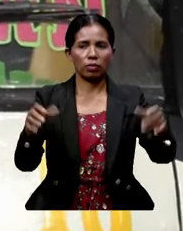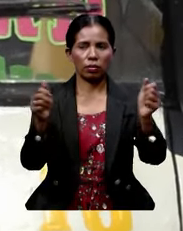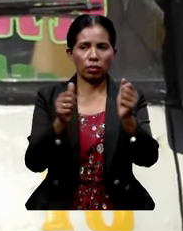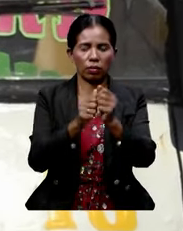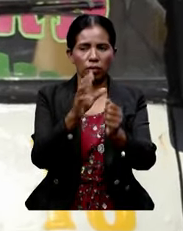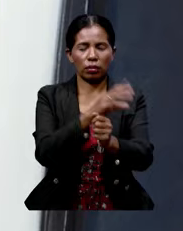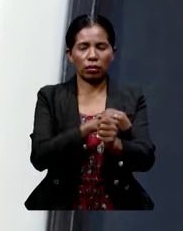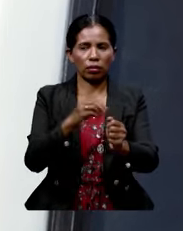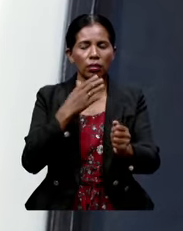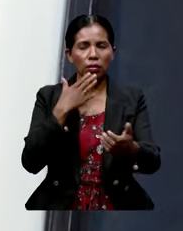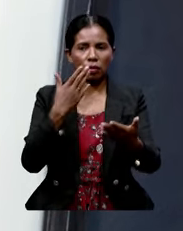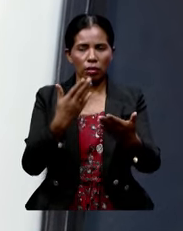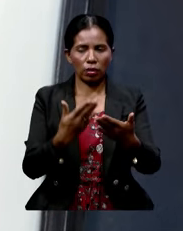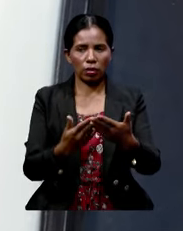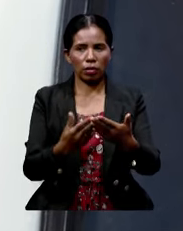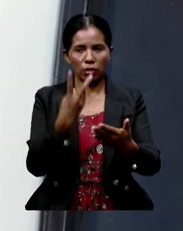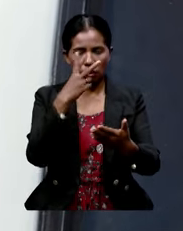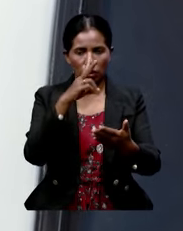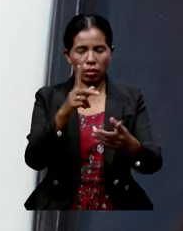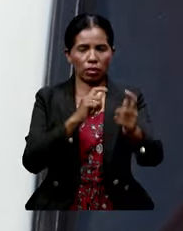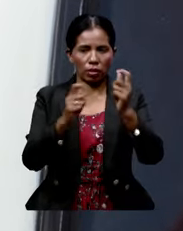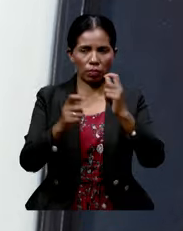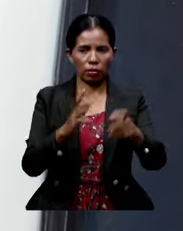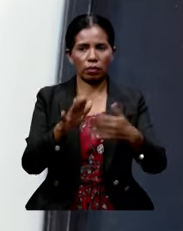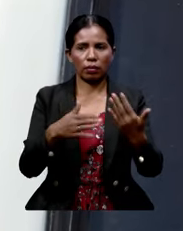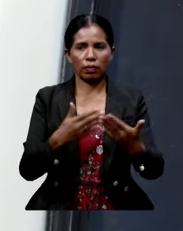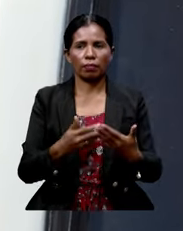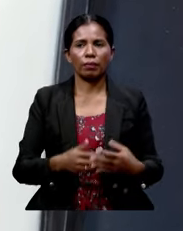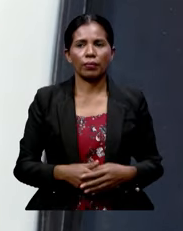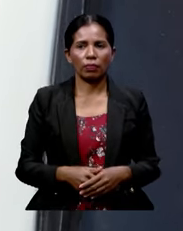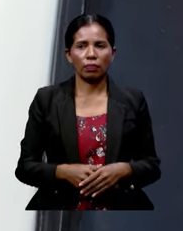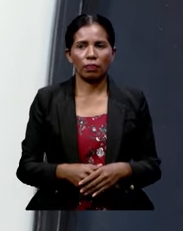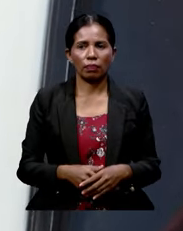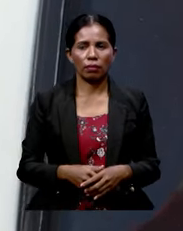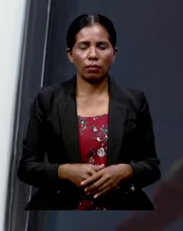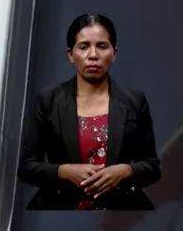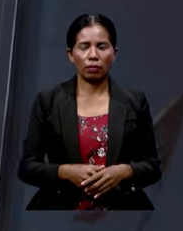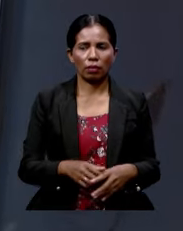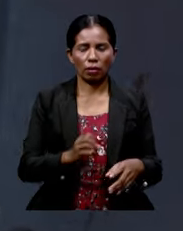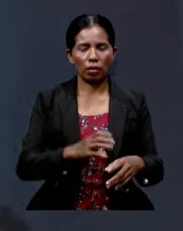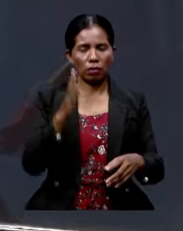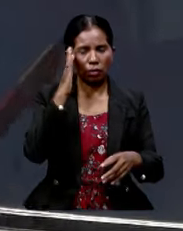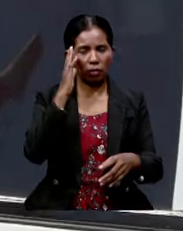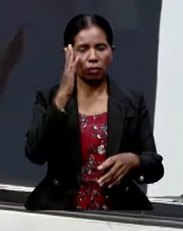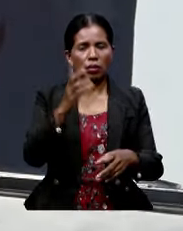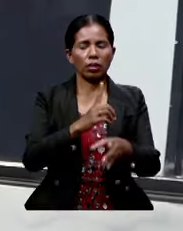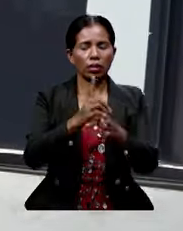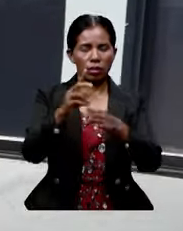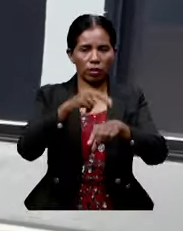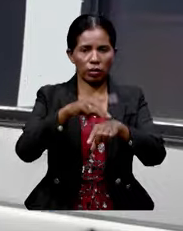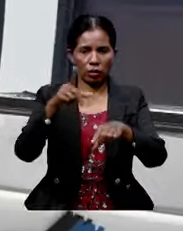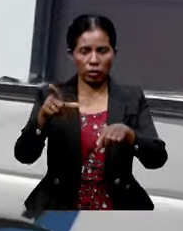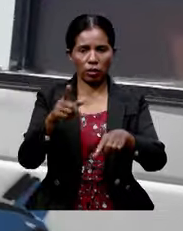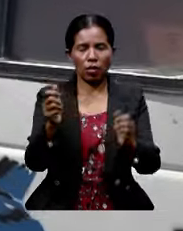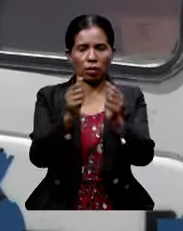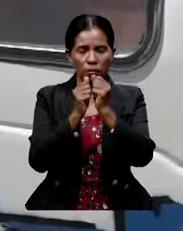ko peniteli ho di controla transporte hirakne. Ano imba oi, a Direção Nacional Transporte Terrestre sei